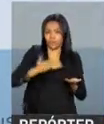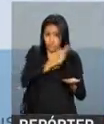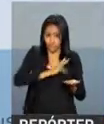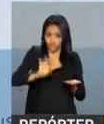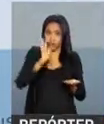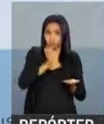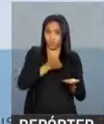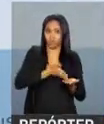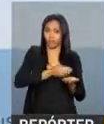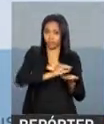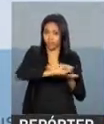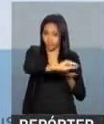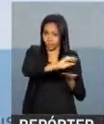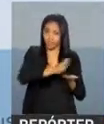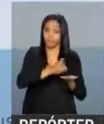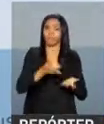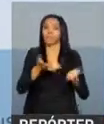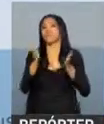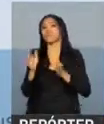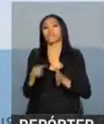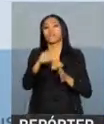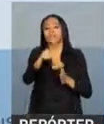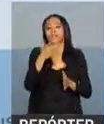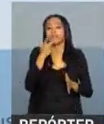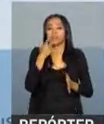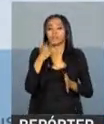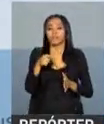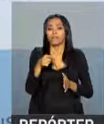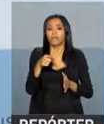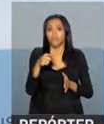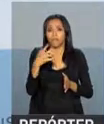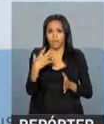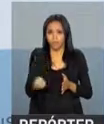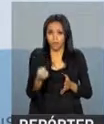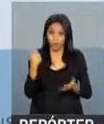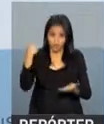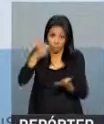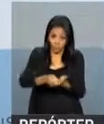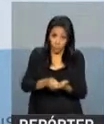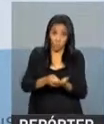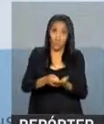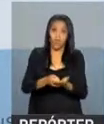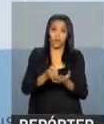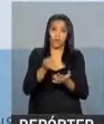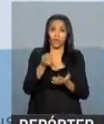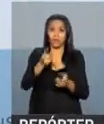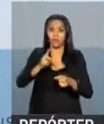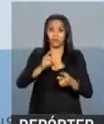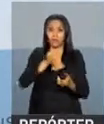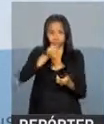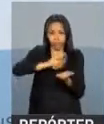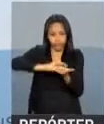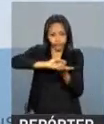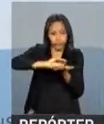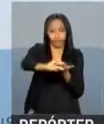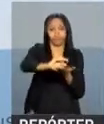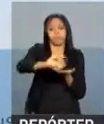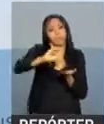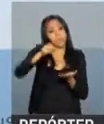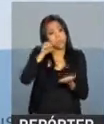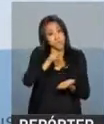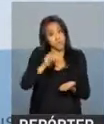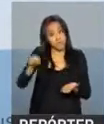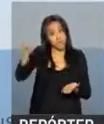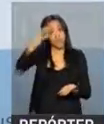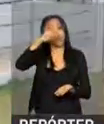fazemos uma vistoria de habilitação e uma de qualificação, passamos a pagar integralmente os recursos, evidentemente, desde que as